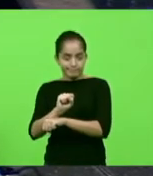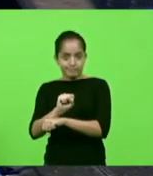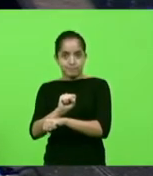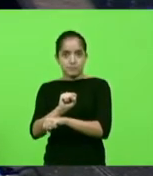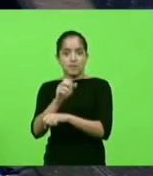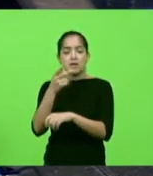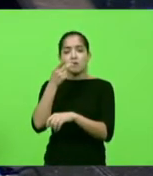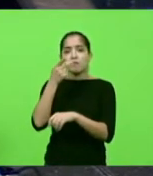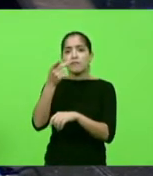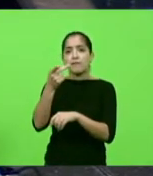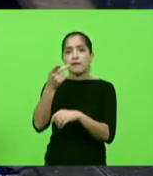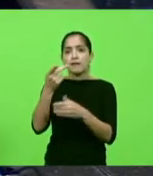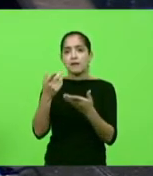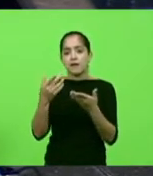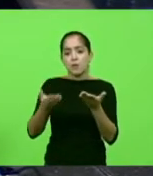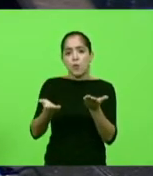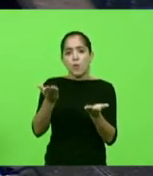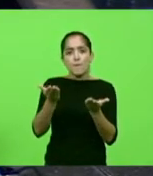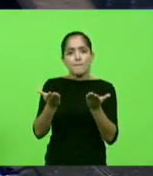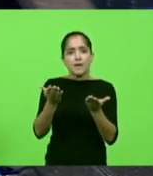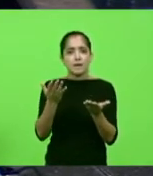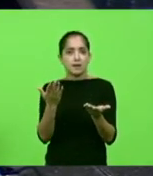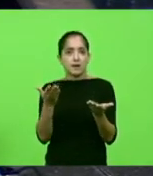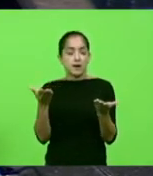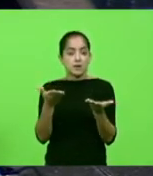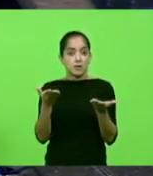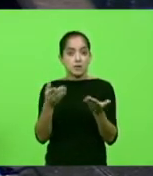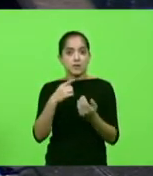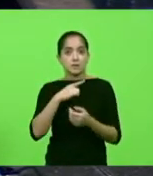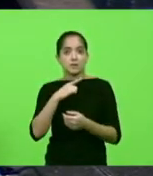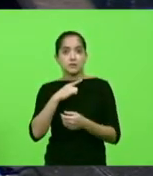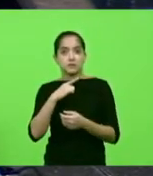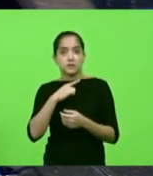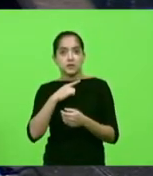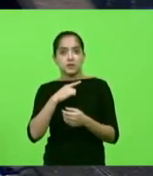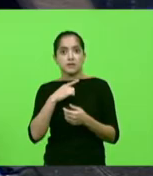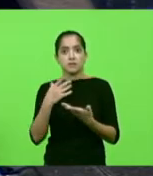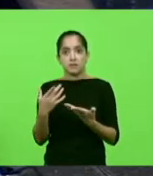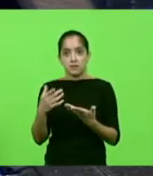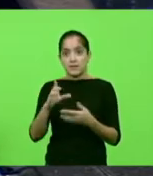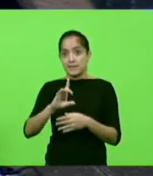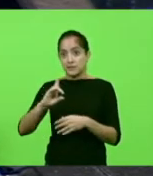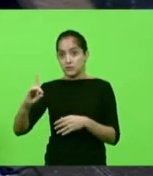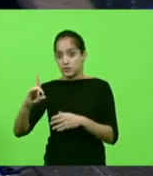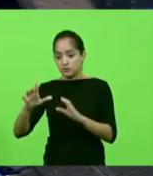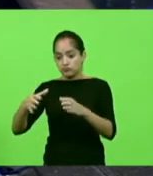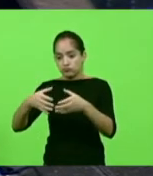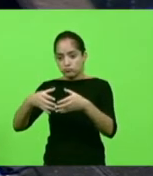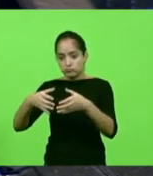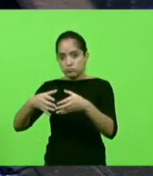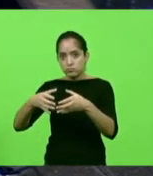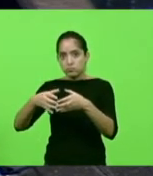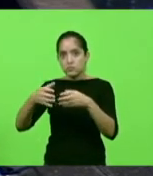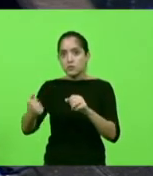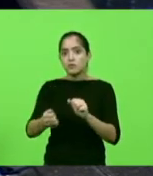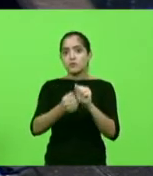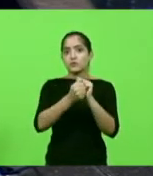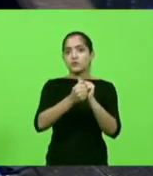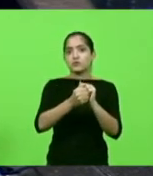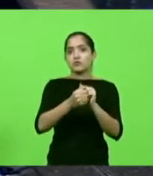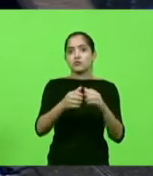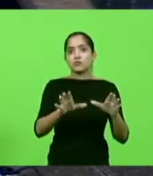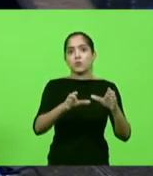Roberto Campos e não comparar com o que nós temos agora. Nós temos uma direita, salvo honrosas exceções, que se junta com a